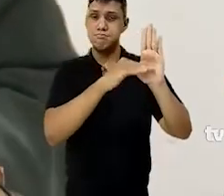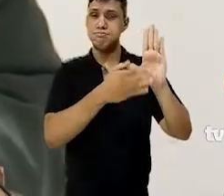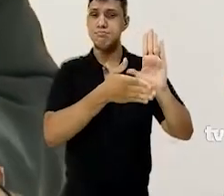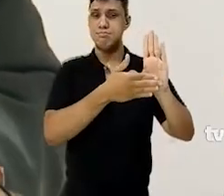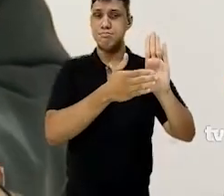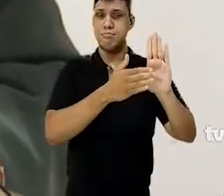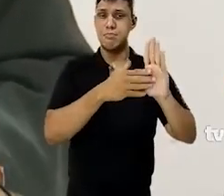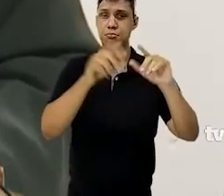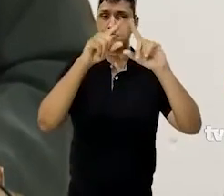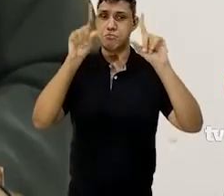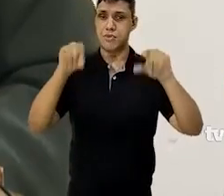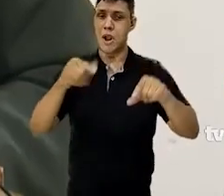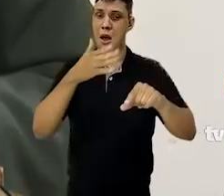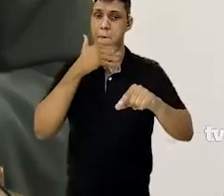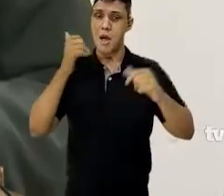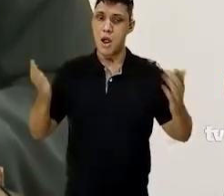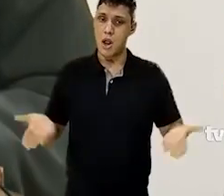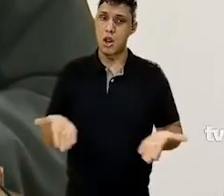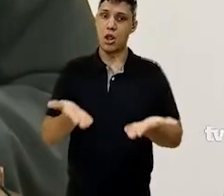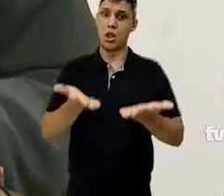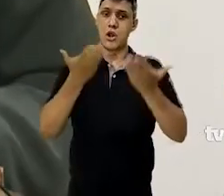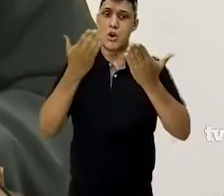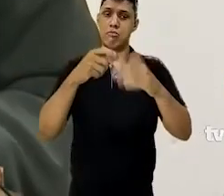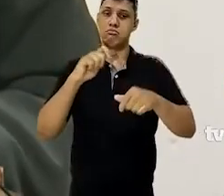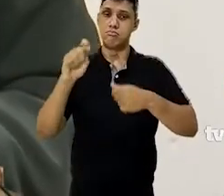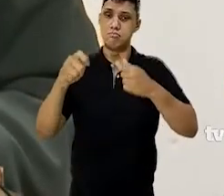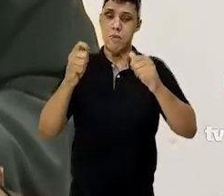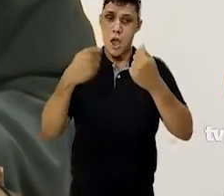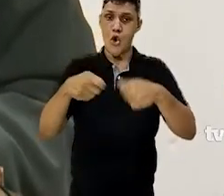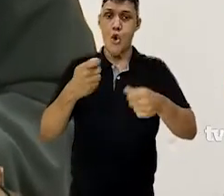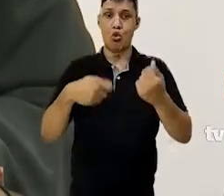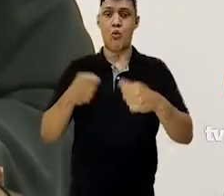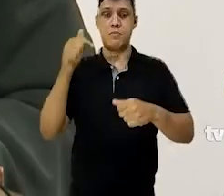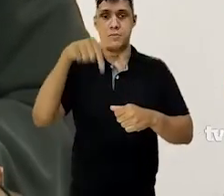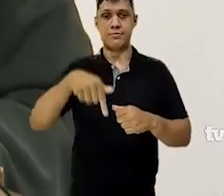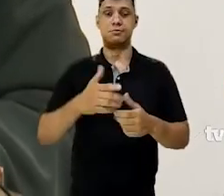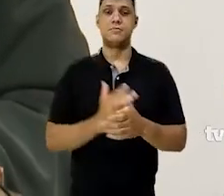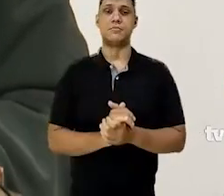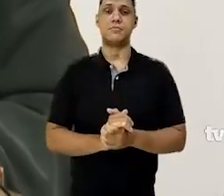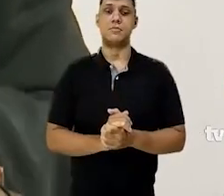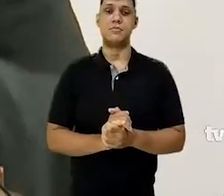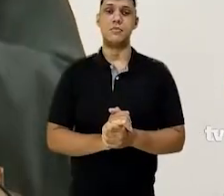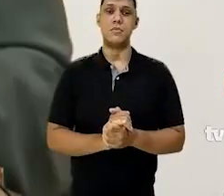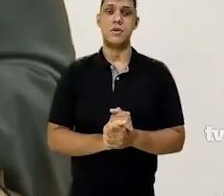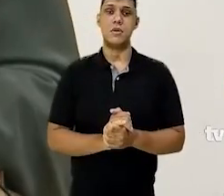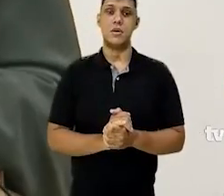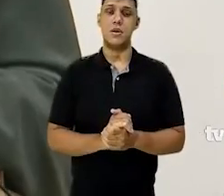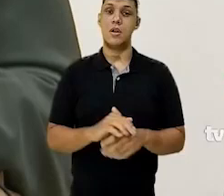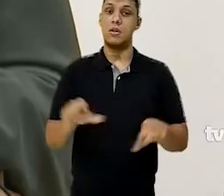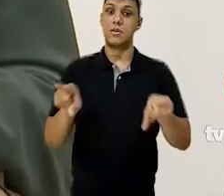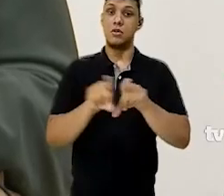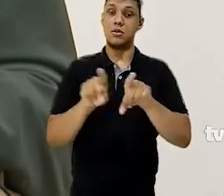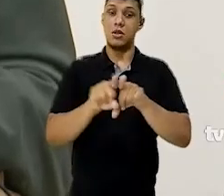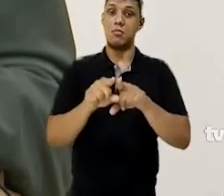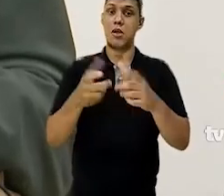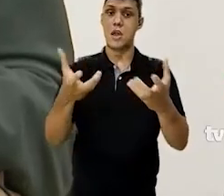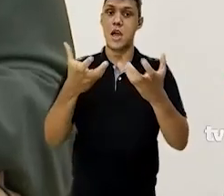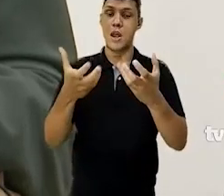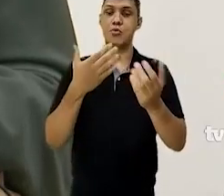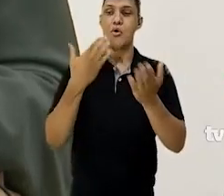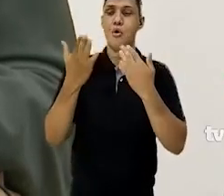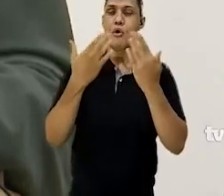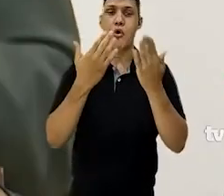o levantamento da economia do nosso município. Teremos também que conversar com os comerciantes